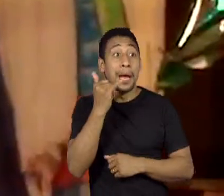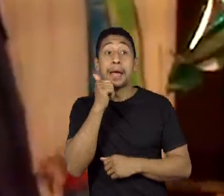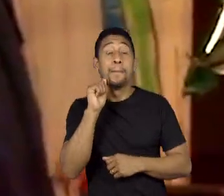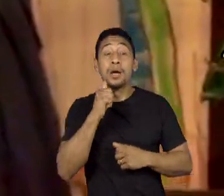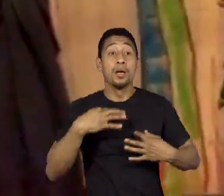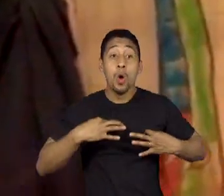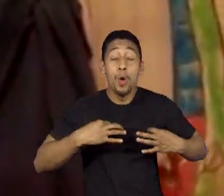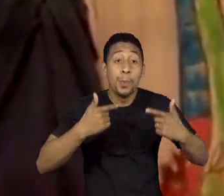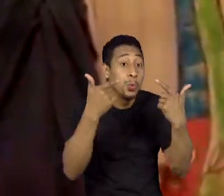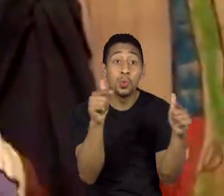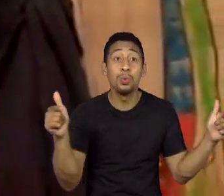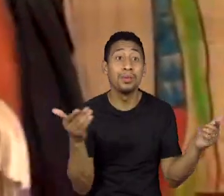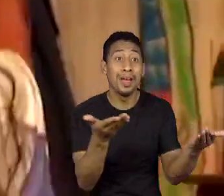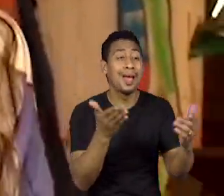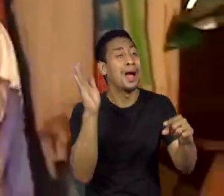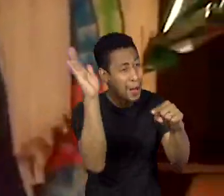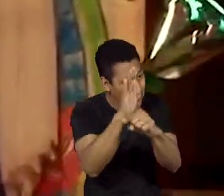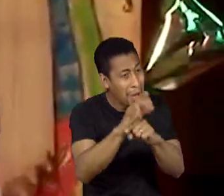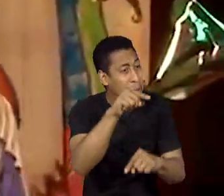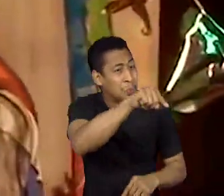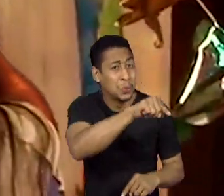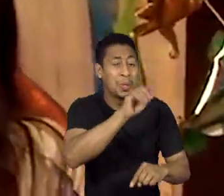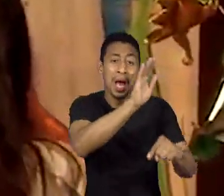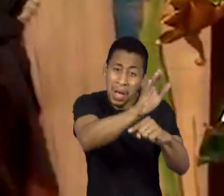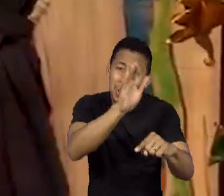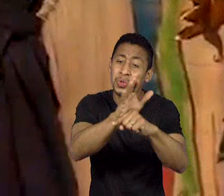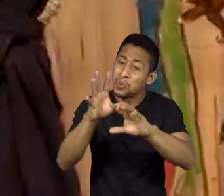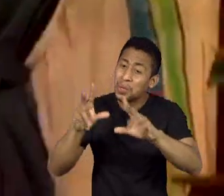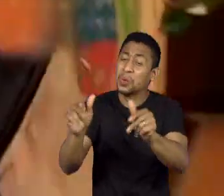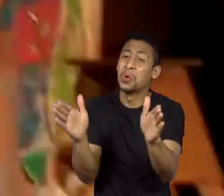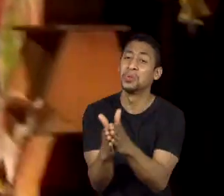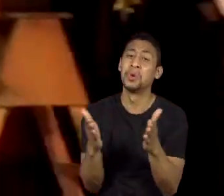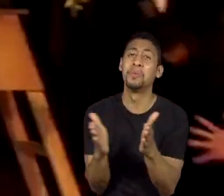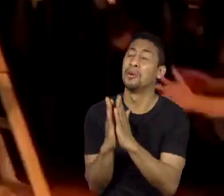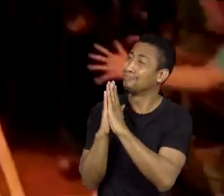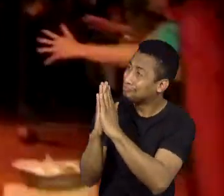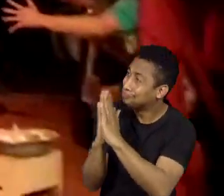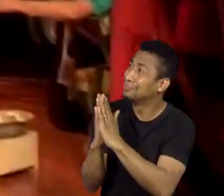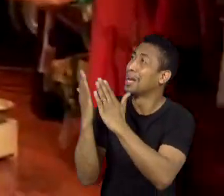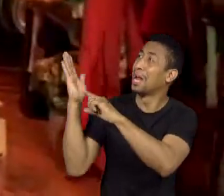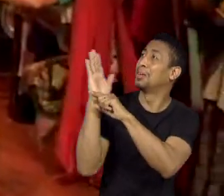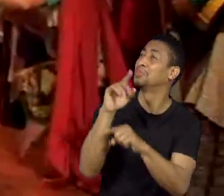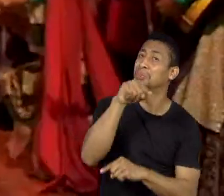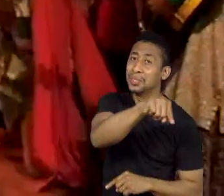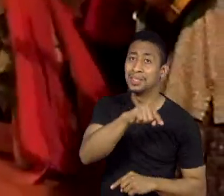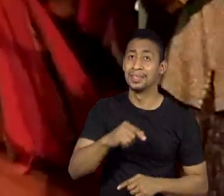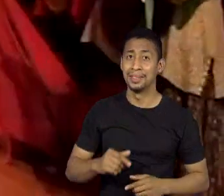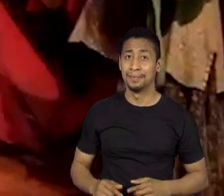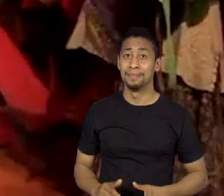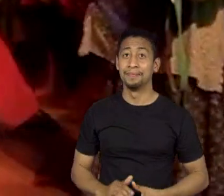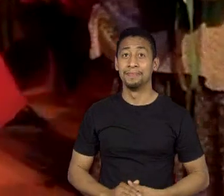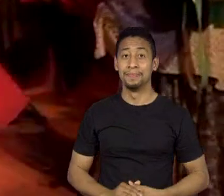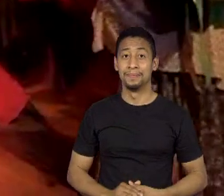roupa. Ajuda todos os pobres sem roupa ali na Maria. O pai e a